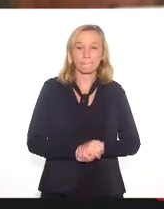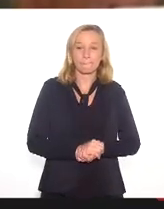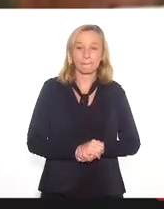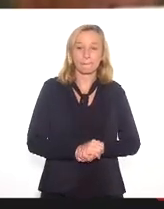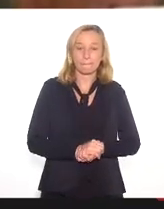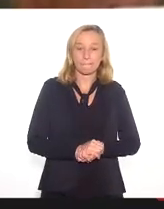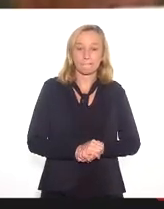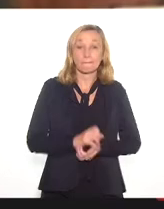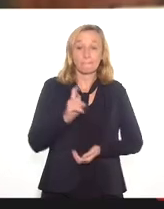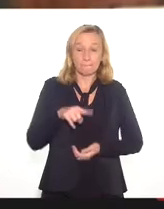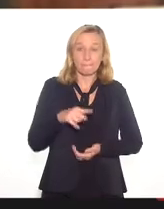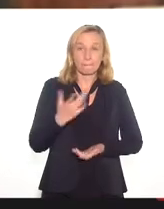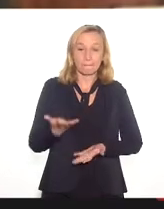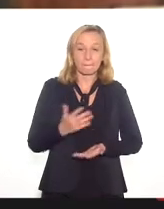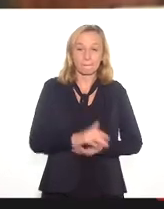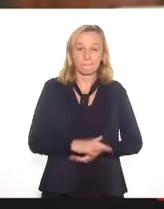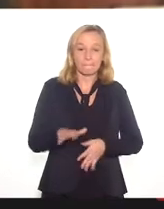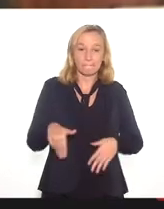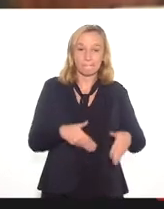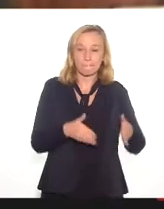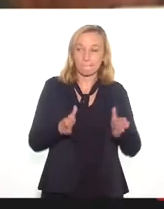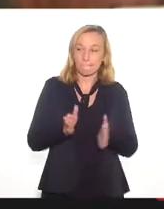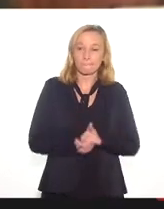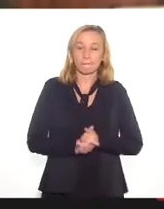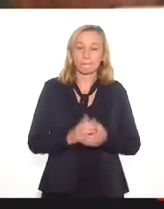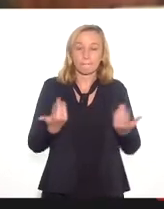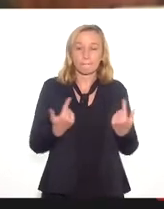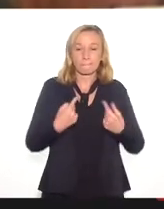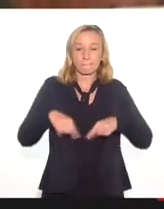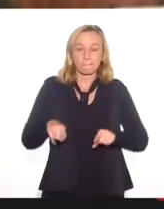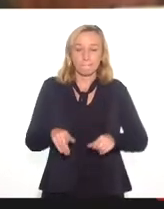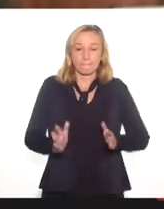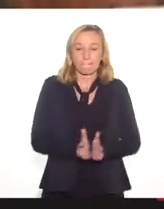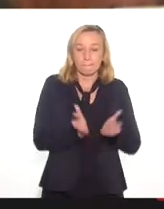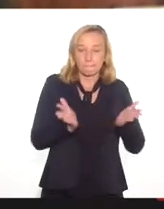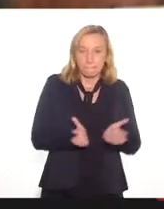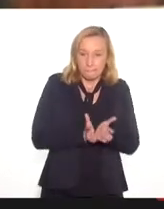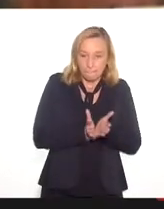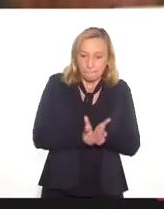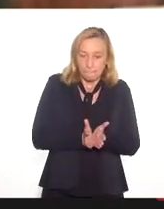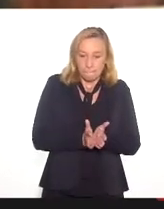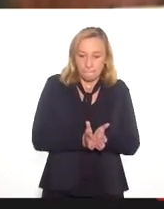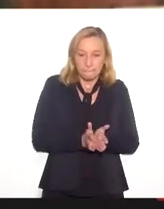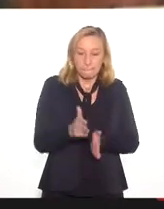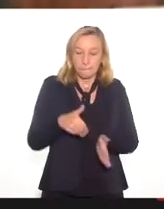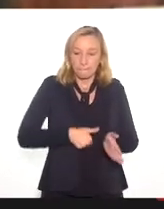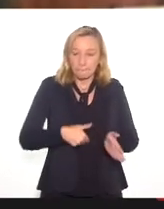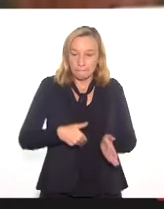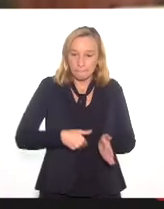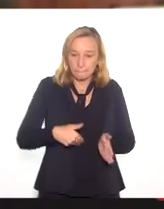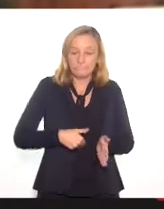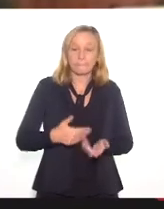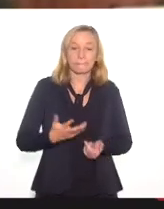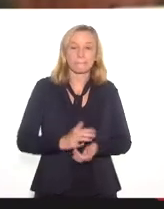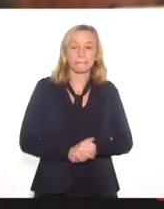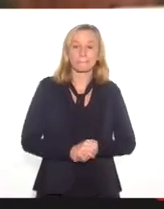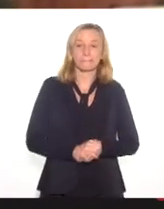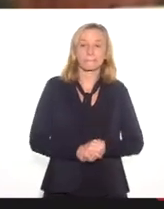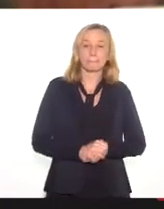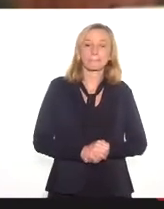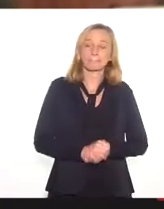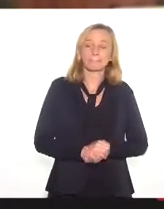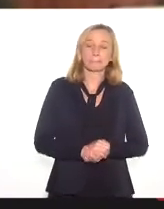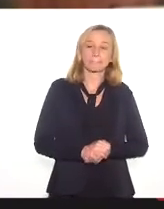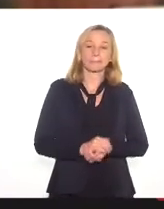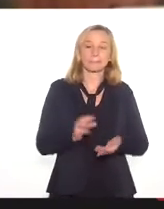É uma forma de combate à pobreza e à miséria, com viés de